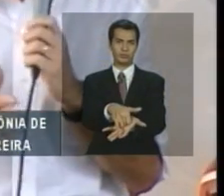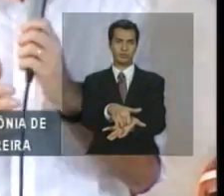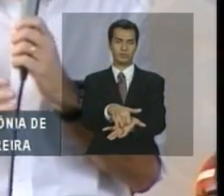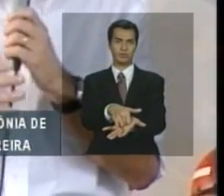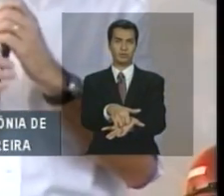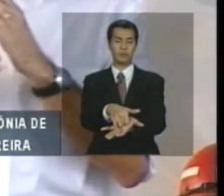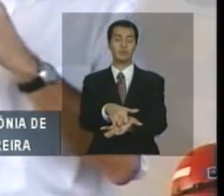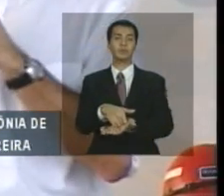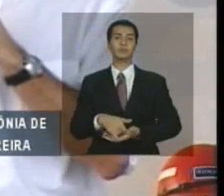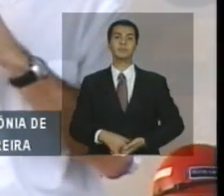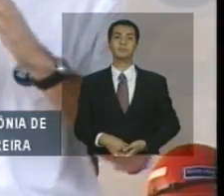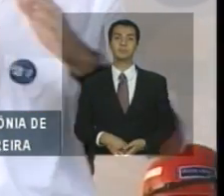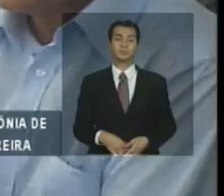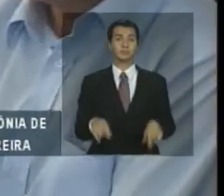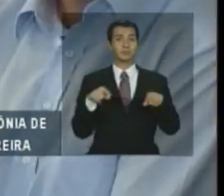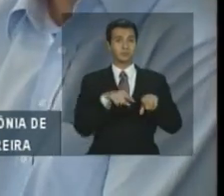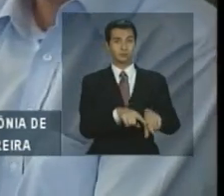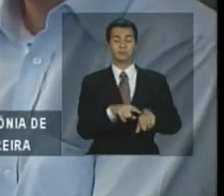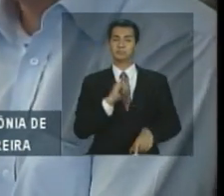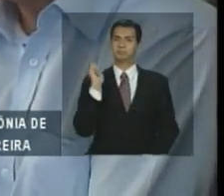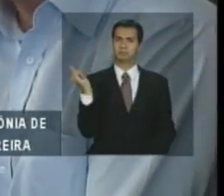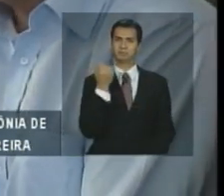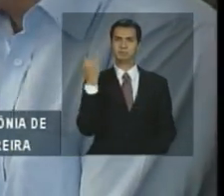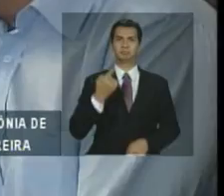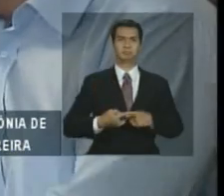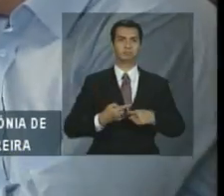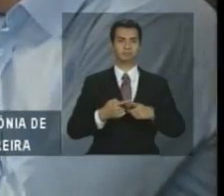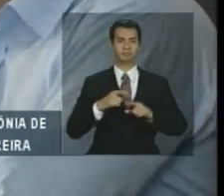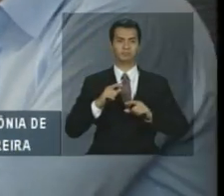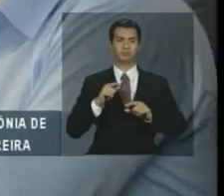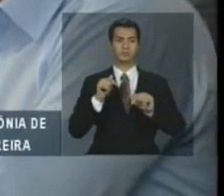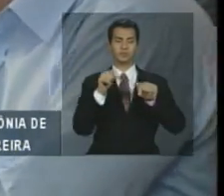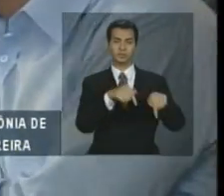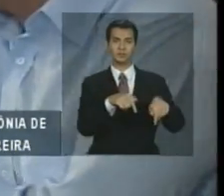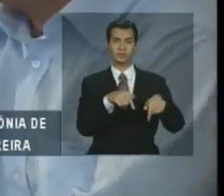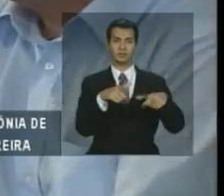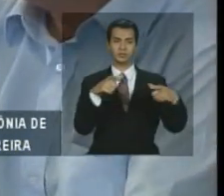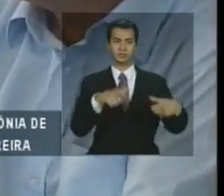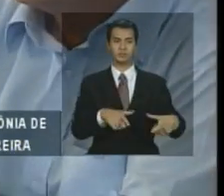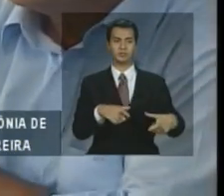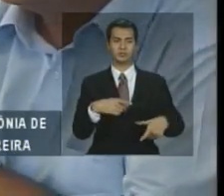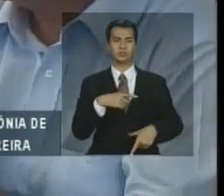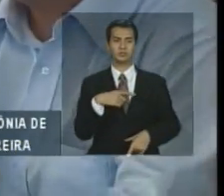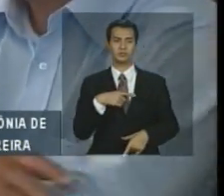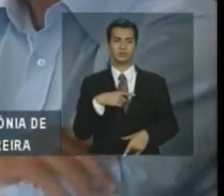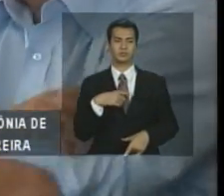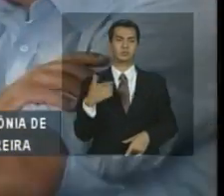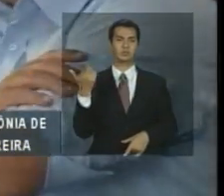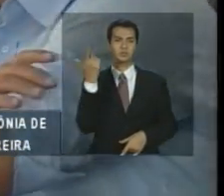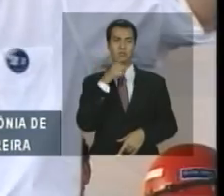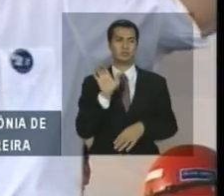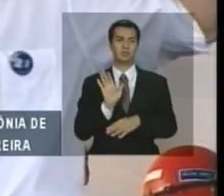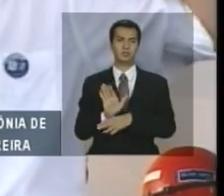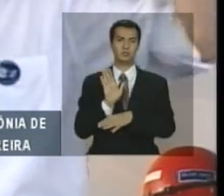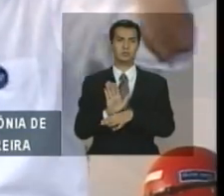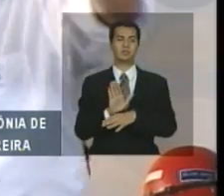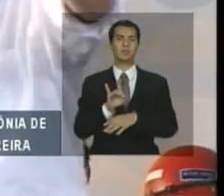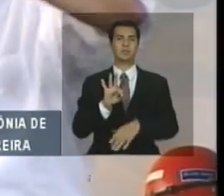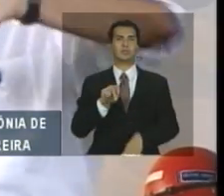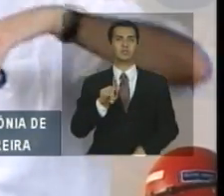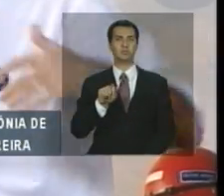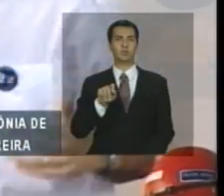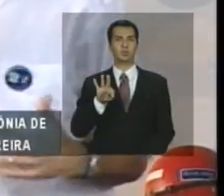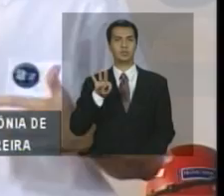os BRTs, porque eu não tenho dúvida nenhuma, nela, além de ser uma obra que mexe com o transporte da cidade, mexe